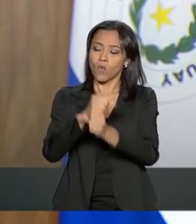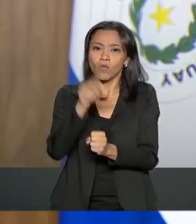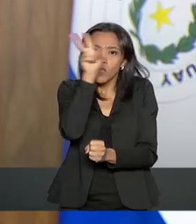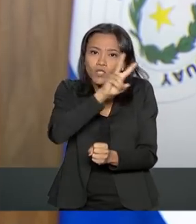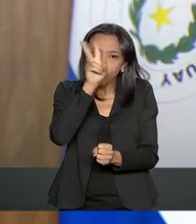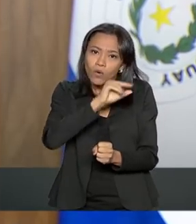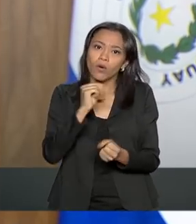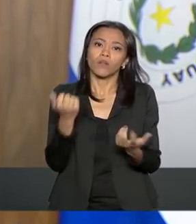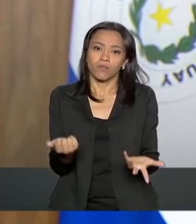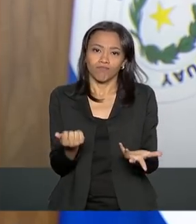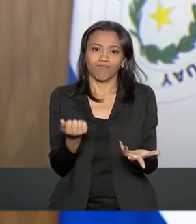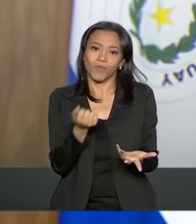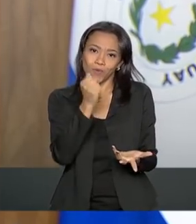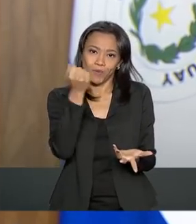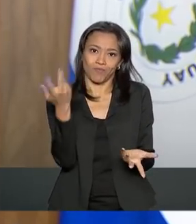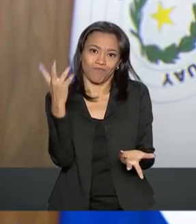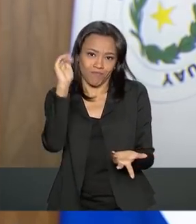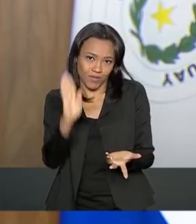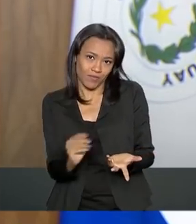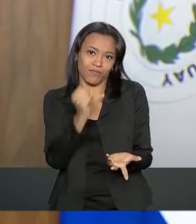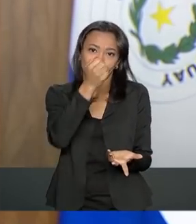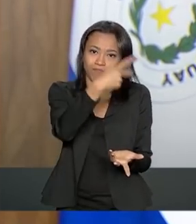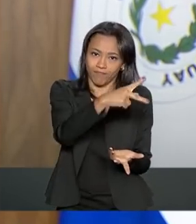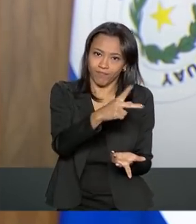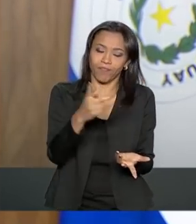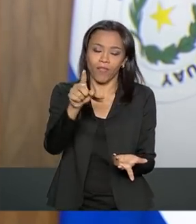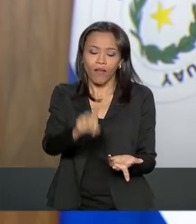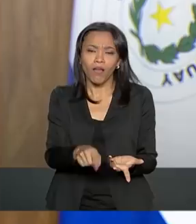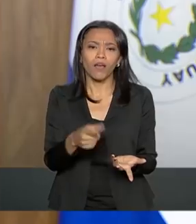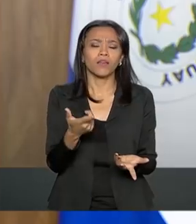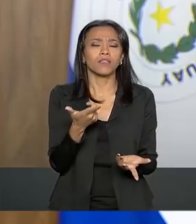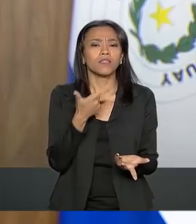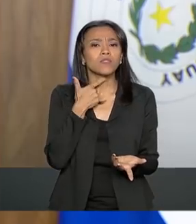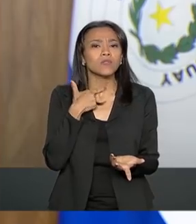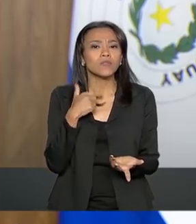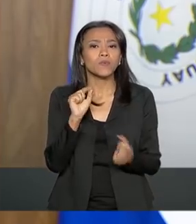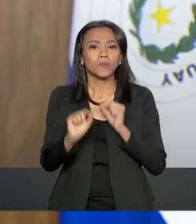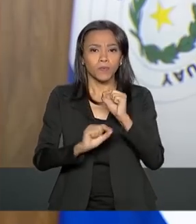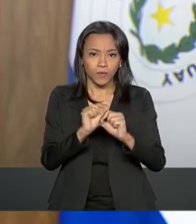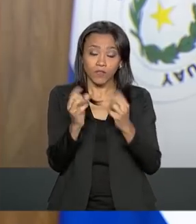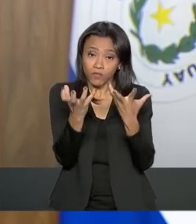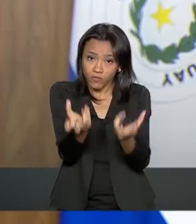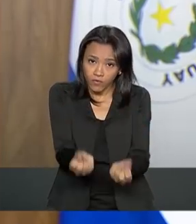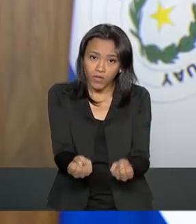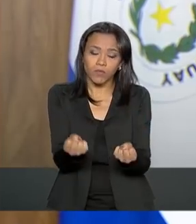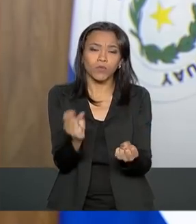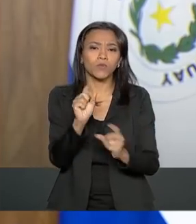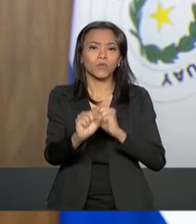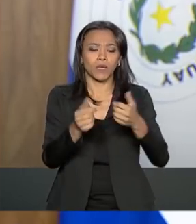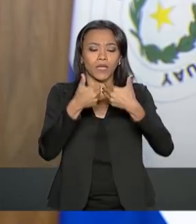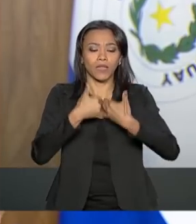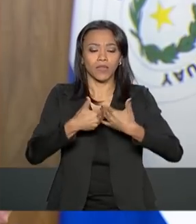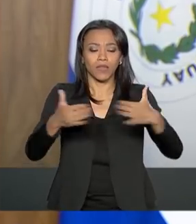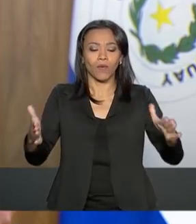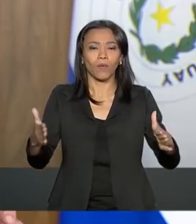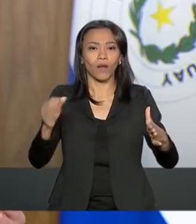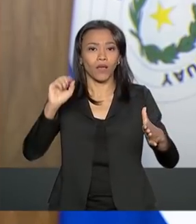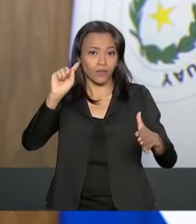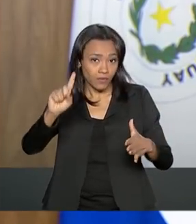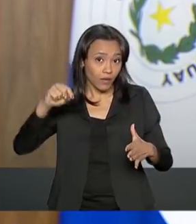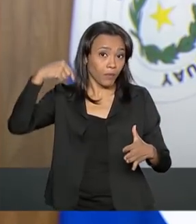Conectividade, se Deus assim o deseja, iremos logo inaugurar na próxima